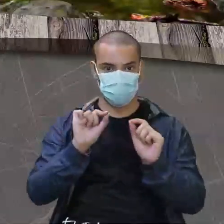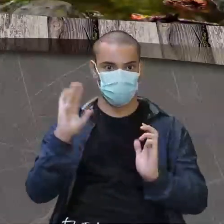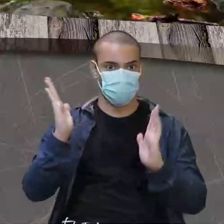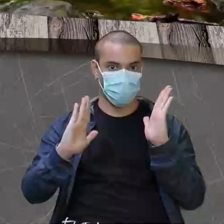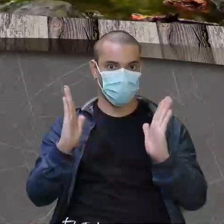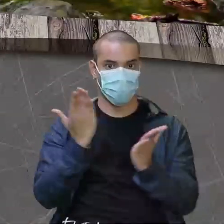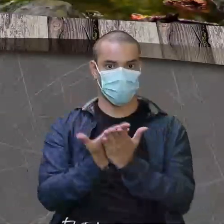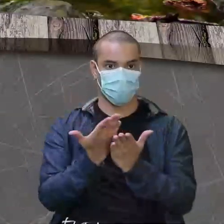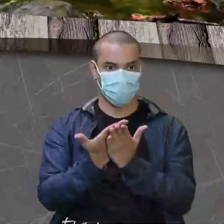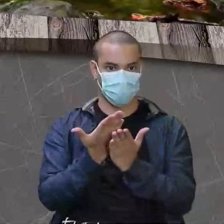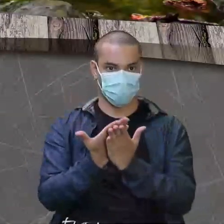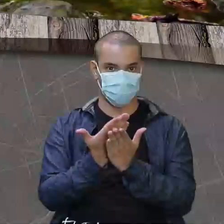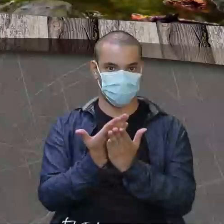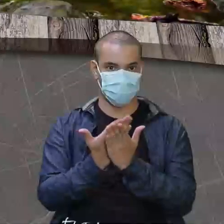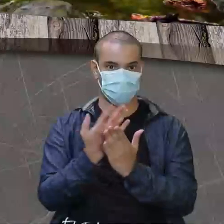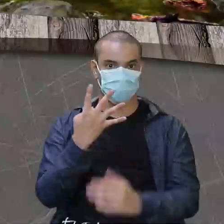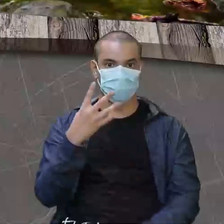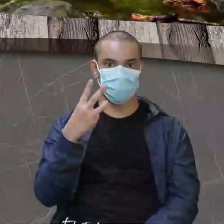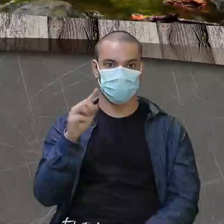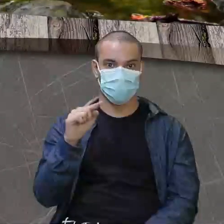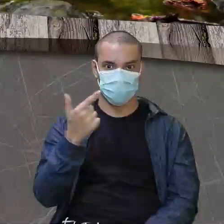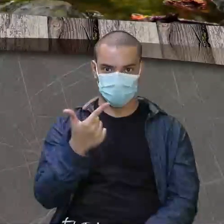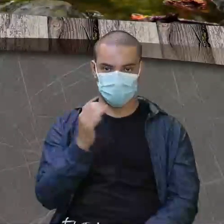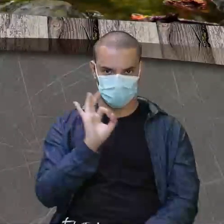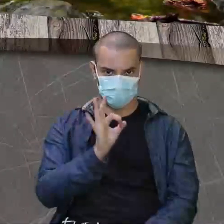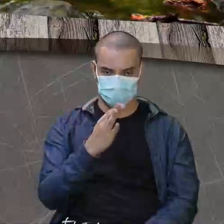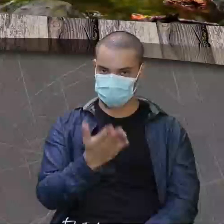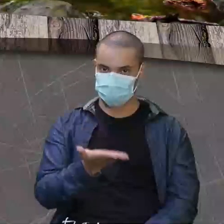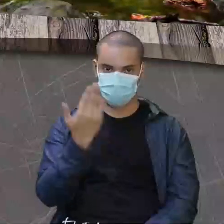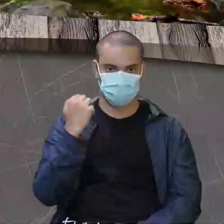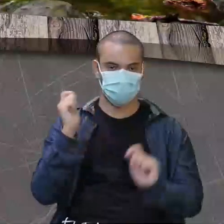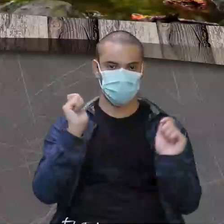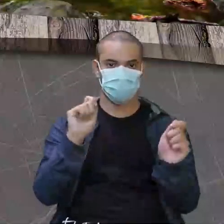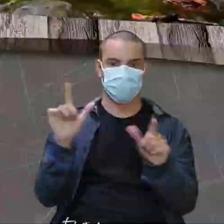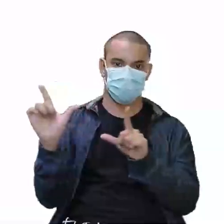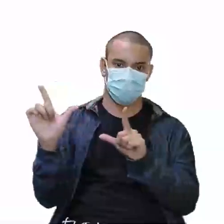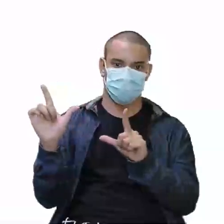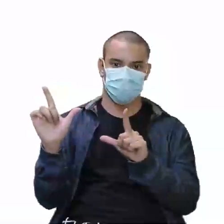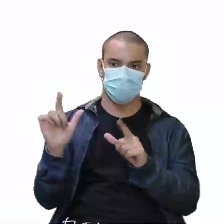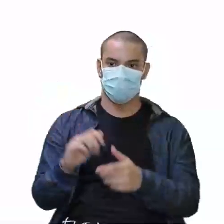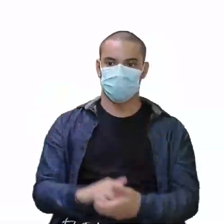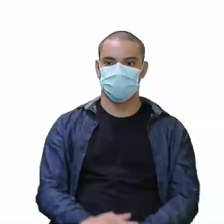aula, nessa aula 43.2, tá bom? Vamos lá, joga lá no quadro.